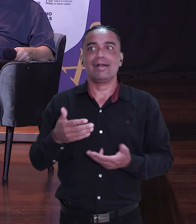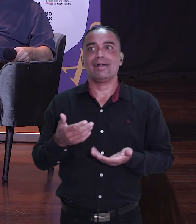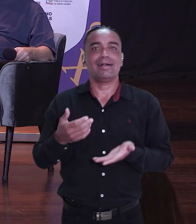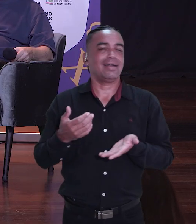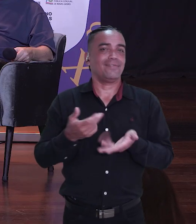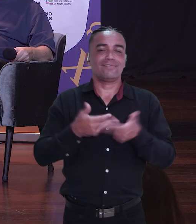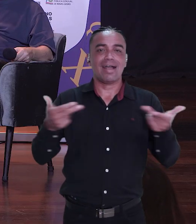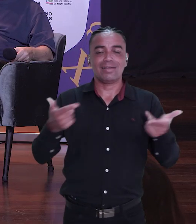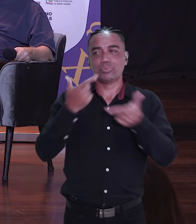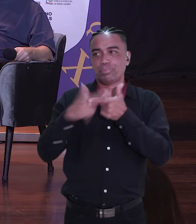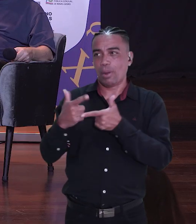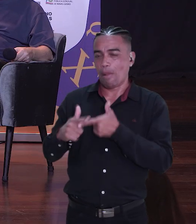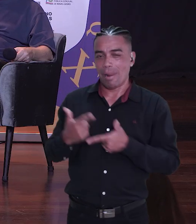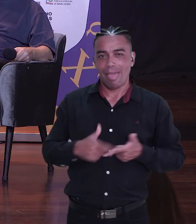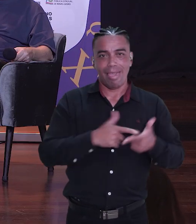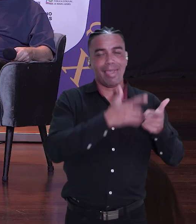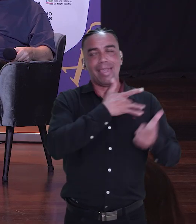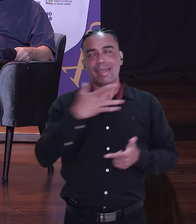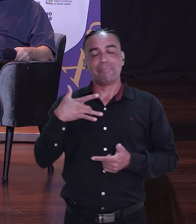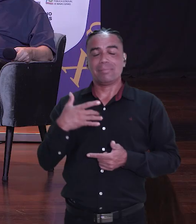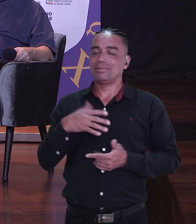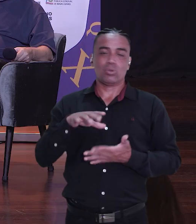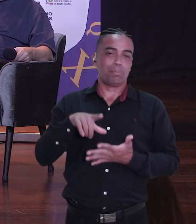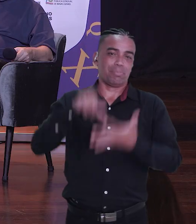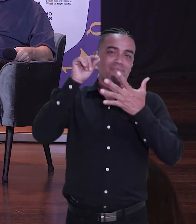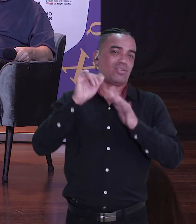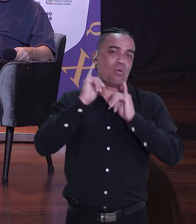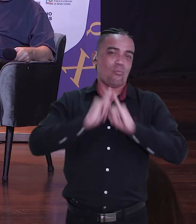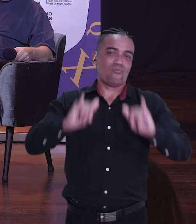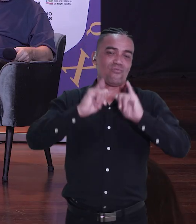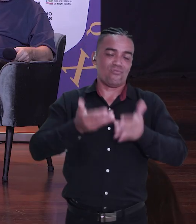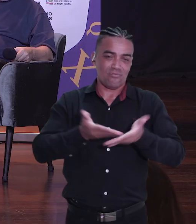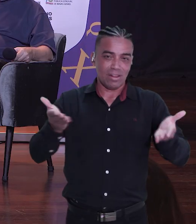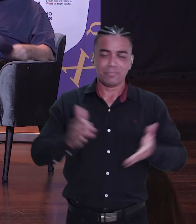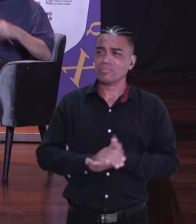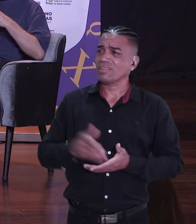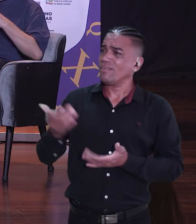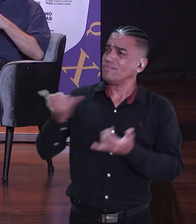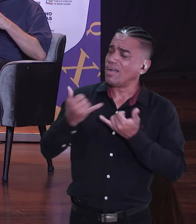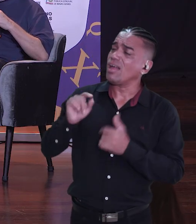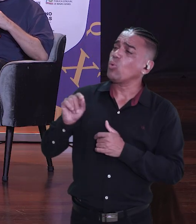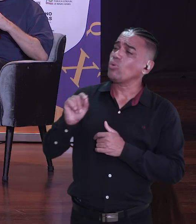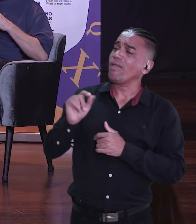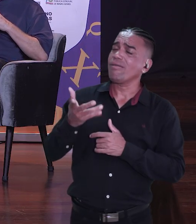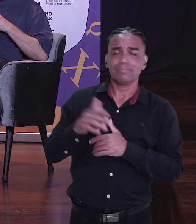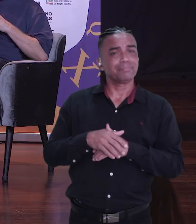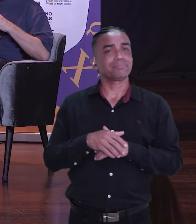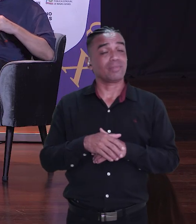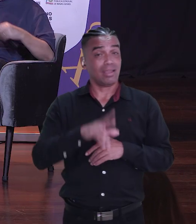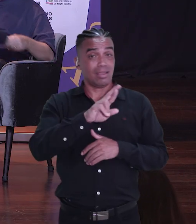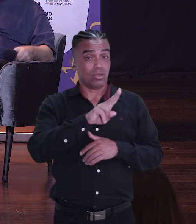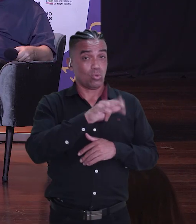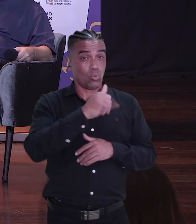ele já teve uns outros selinhos aí, mas eu prefiro não atualizar. Fala desse selo, só para dar